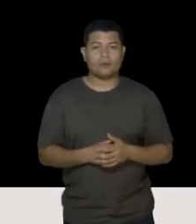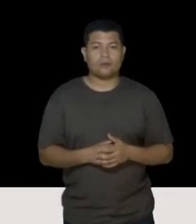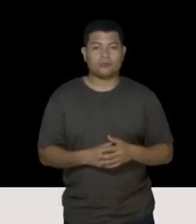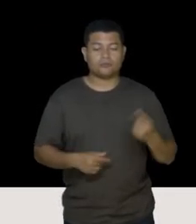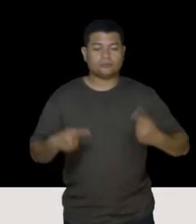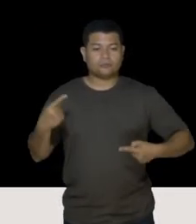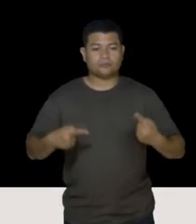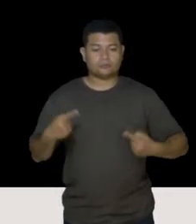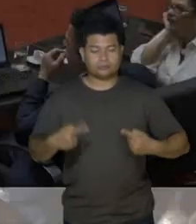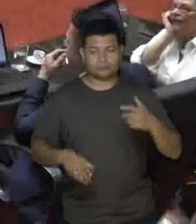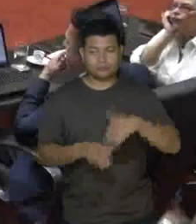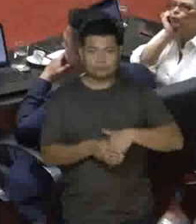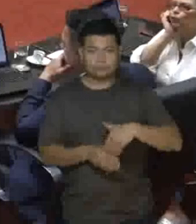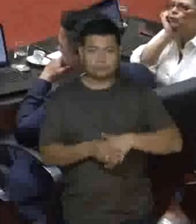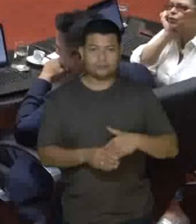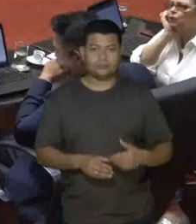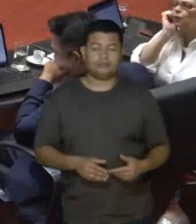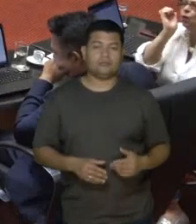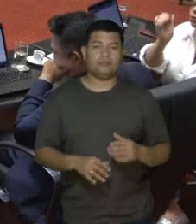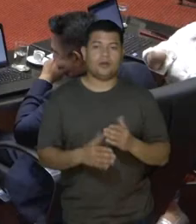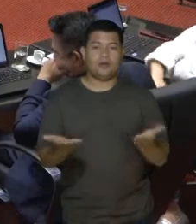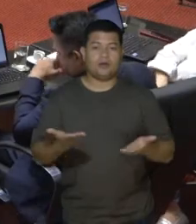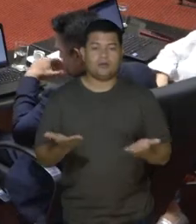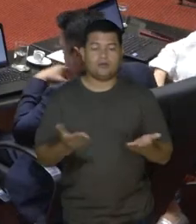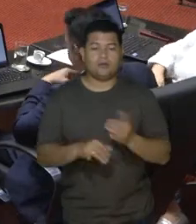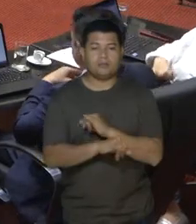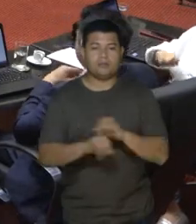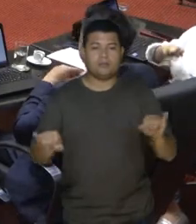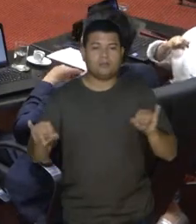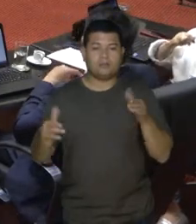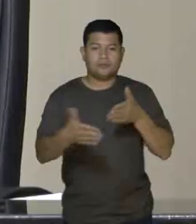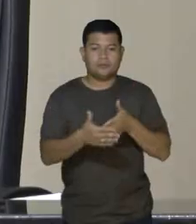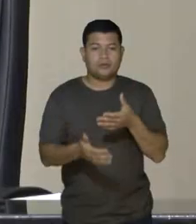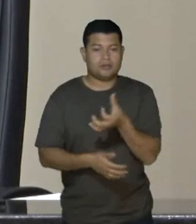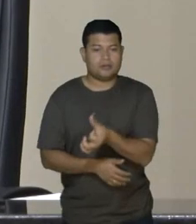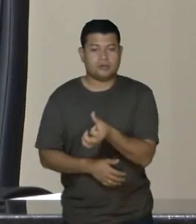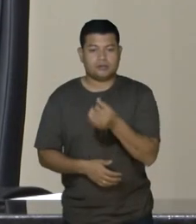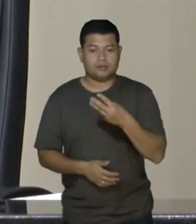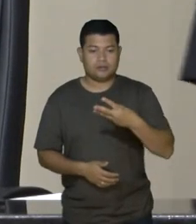Discussão e votação em turno único da mensagem de veto